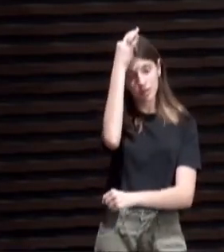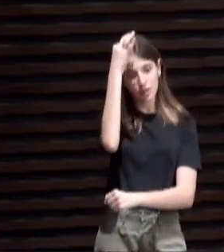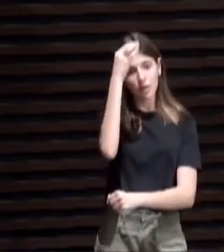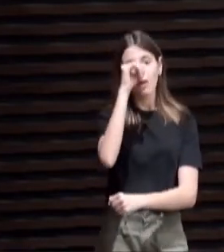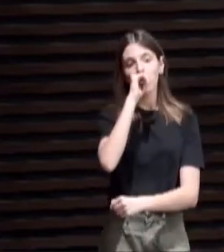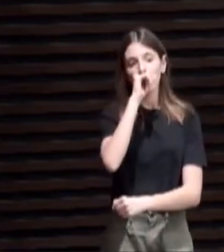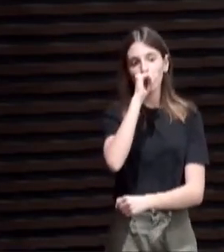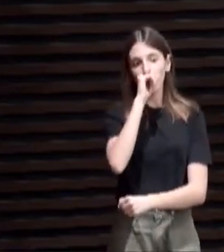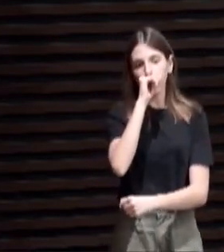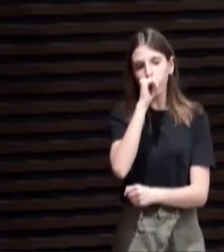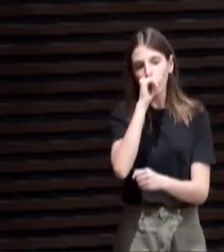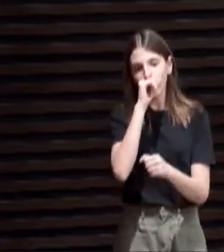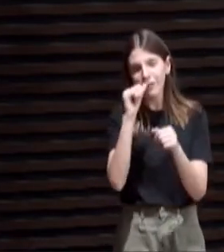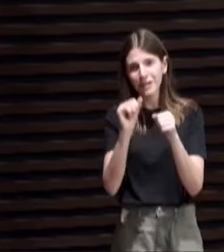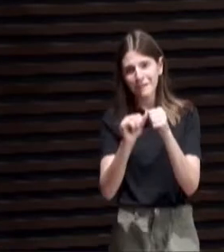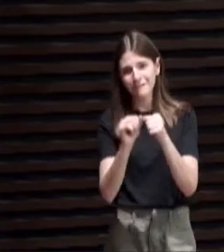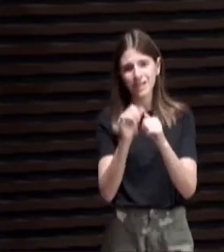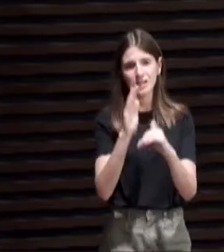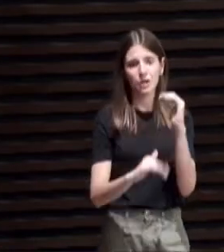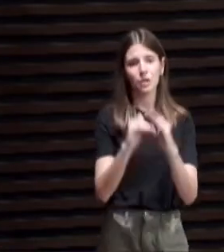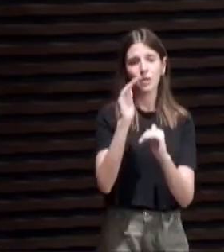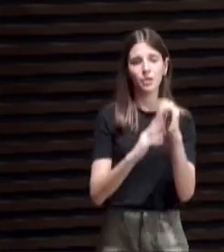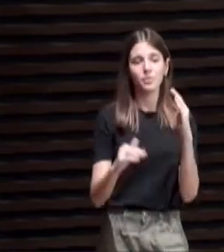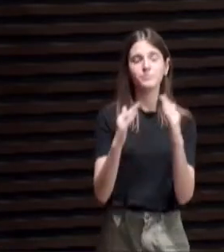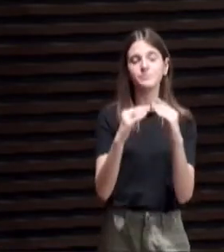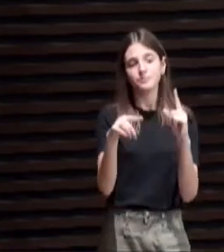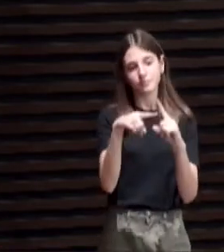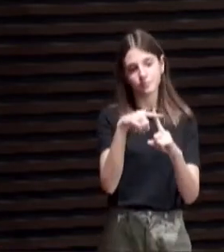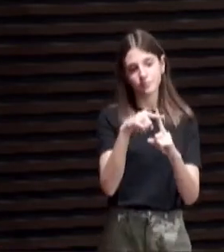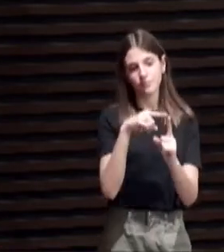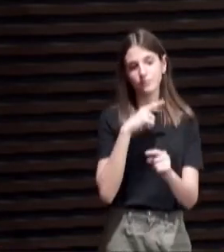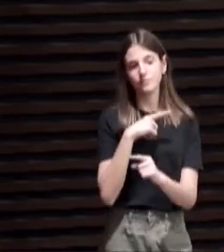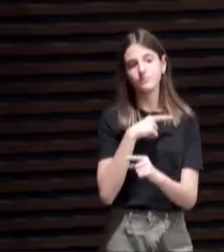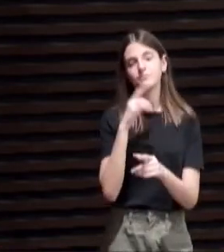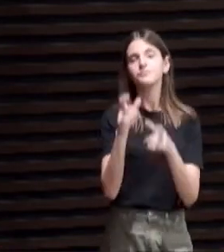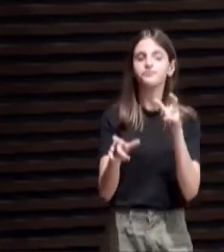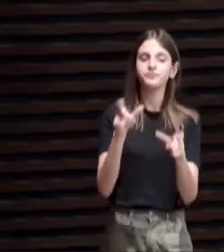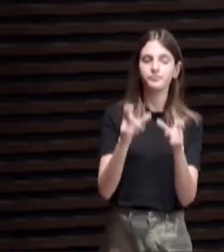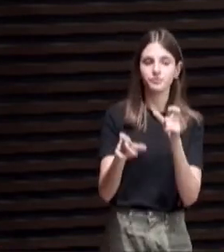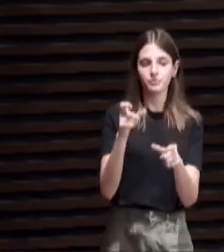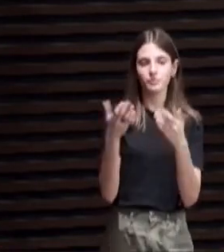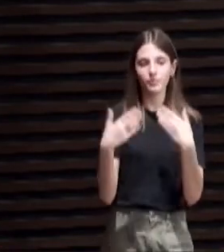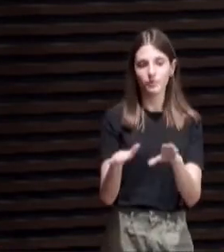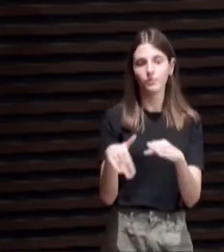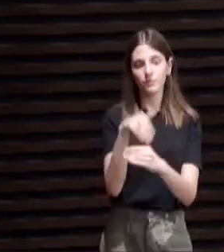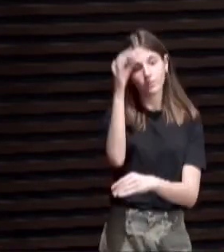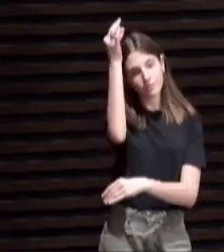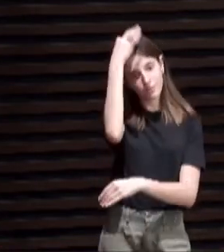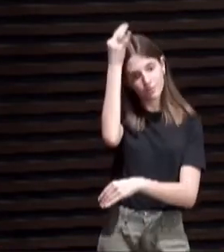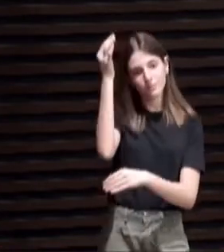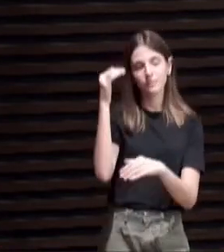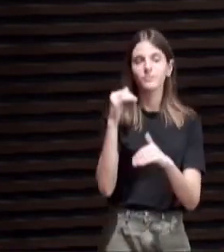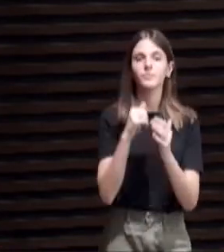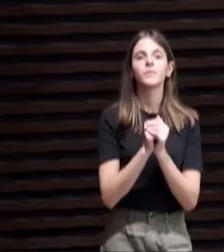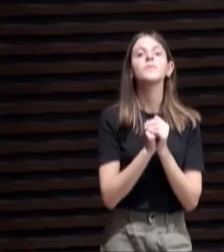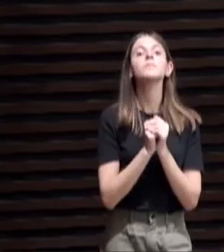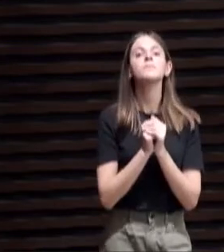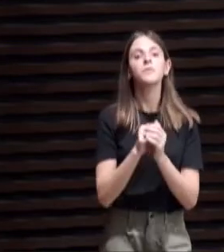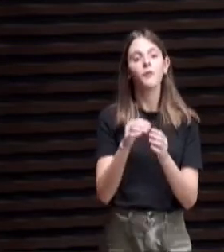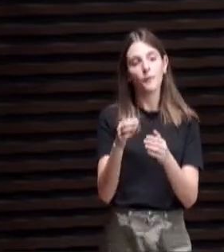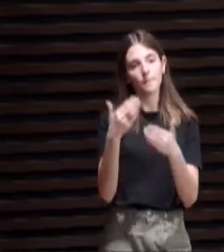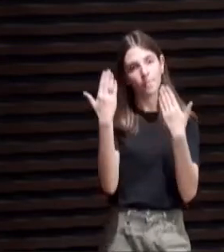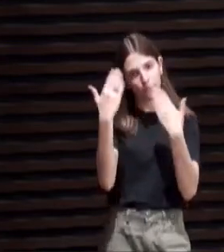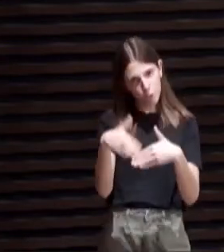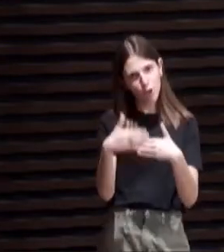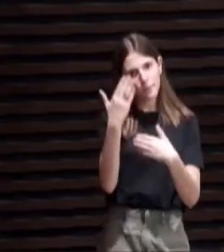todo mundo, e tem pessoas que não são regeneradas, que estão no meio da igreja e vão provar dos benefícios dessa ação do Espírito Santo.